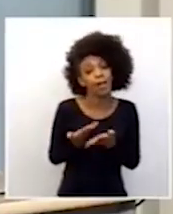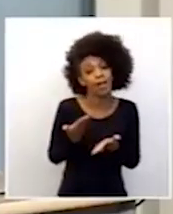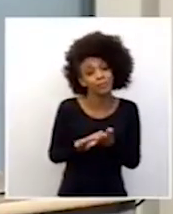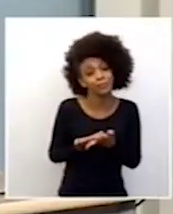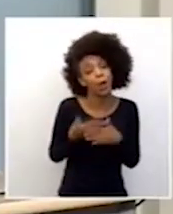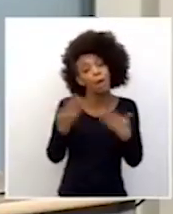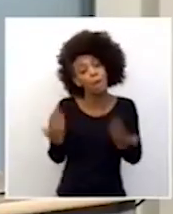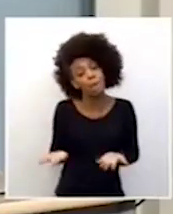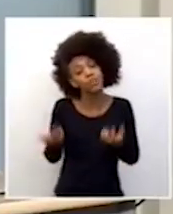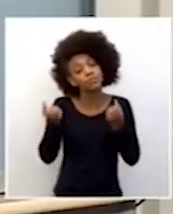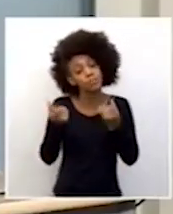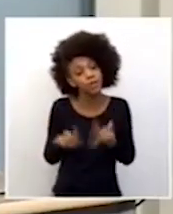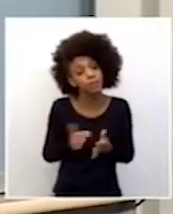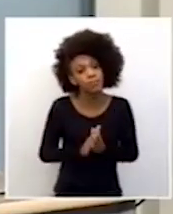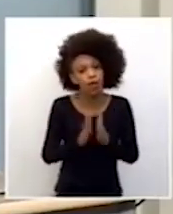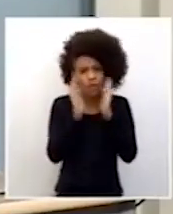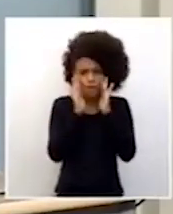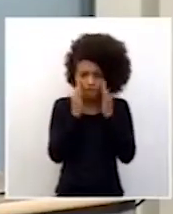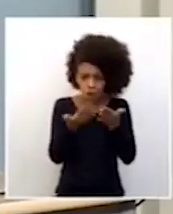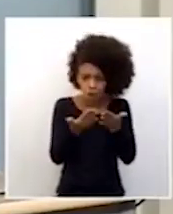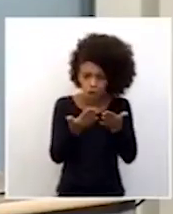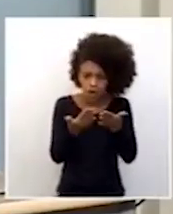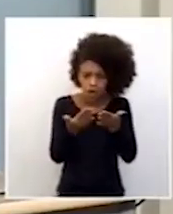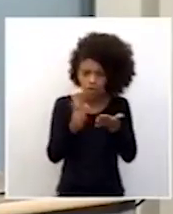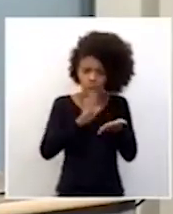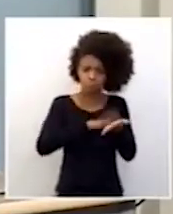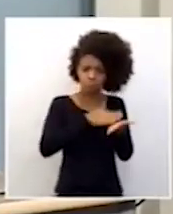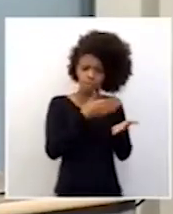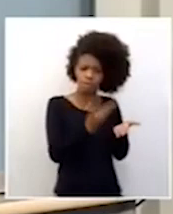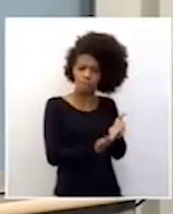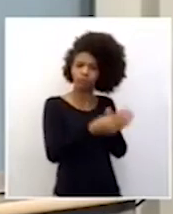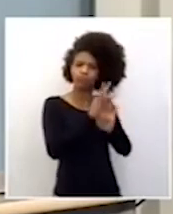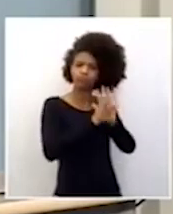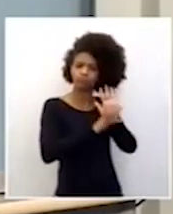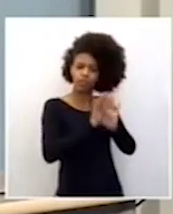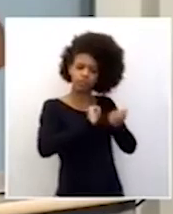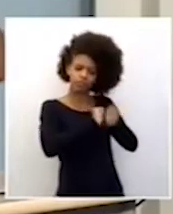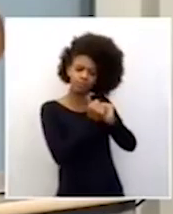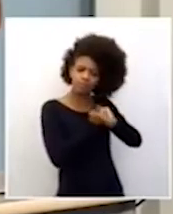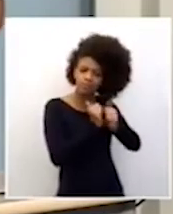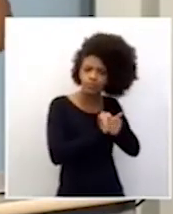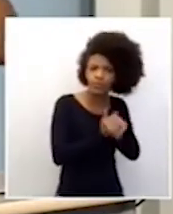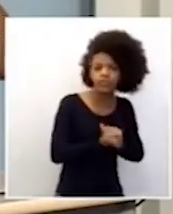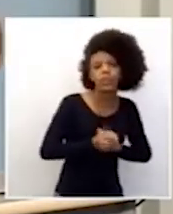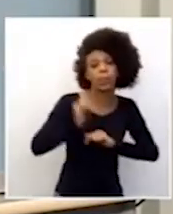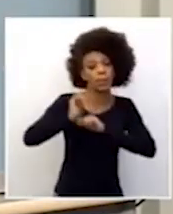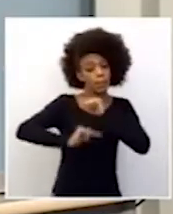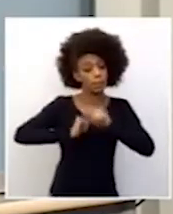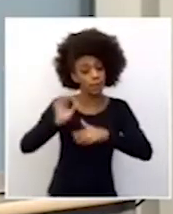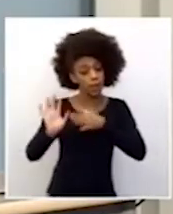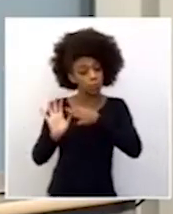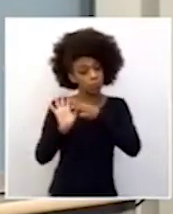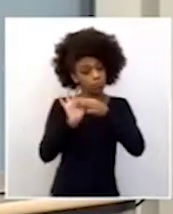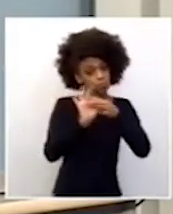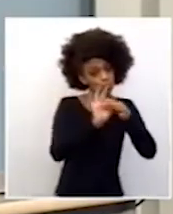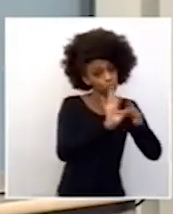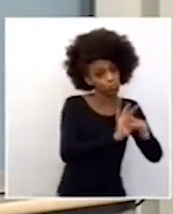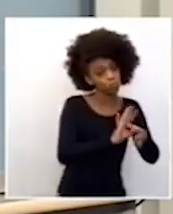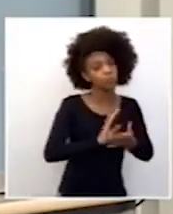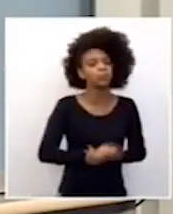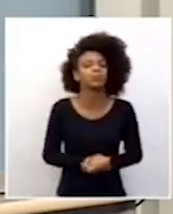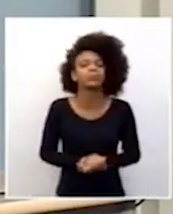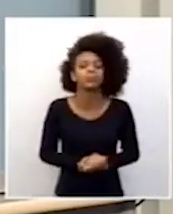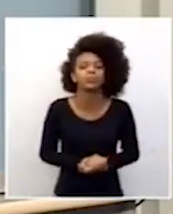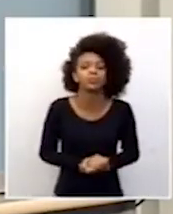estava dizendo, ela foca muito na interpretação de texto. Nós vamos trabalhar aqueles objetivos de acordo com o olhar da interpretação de